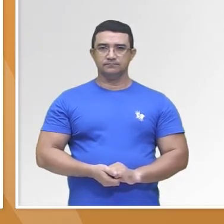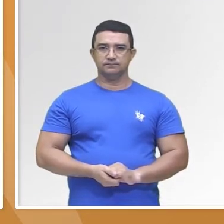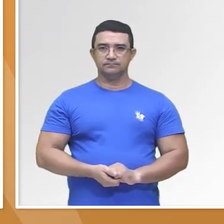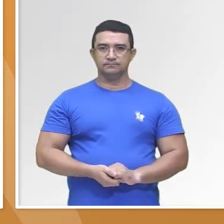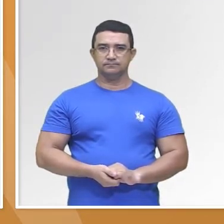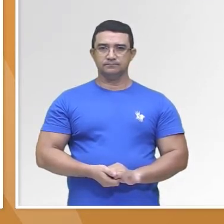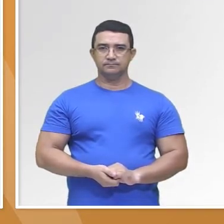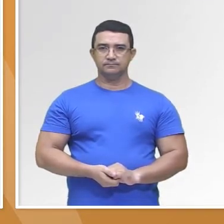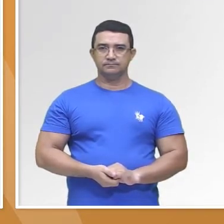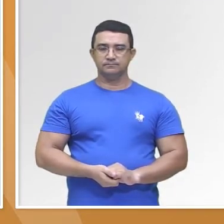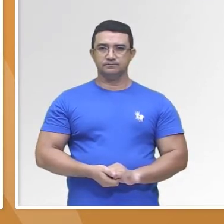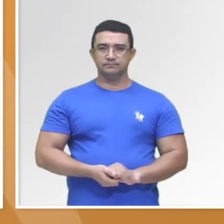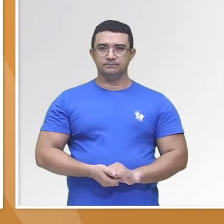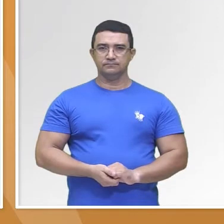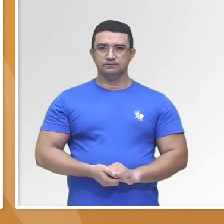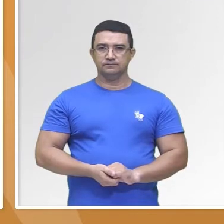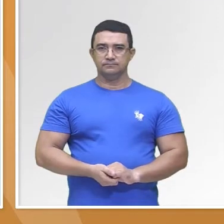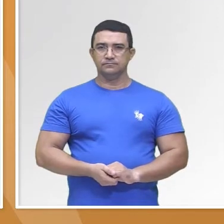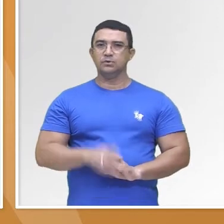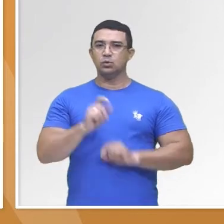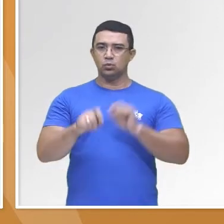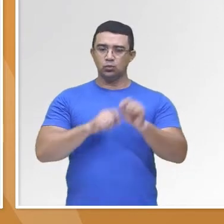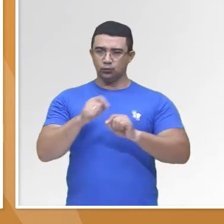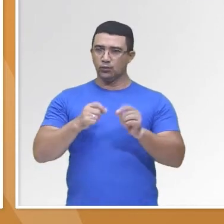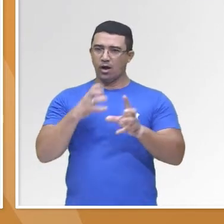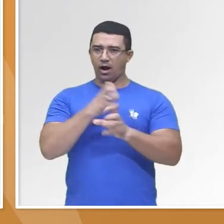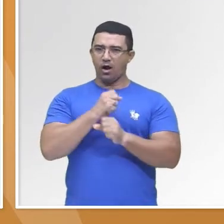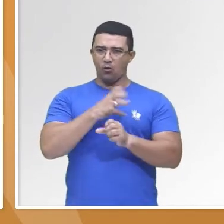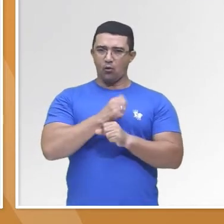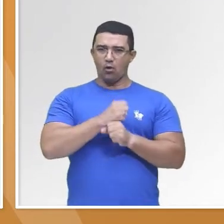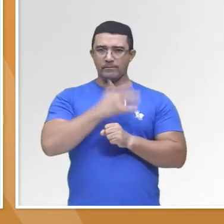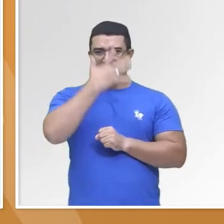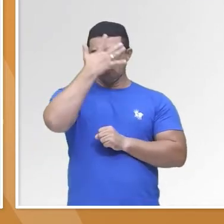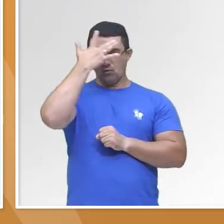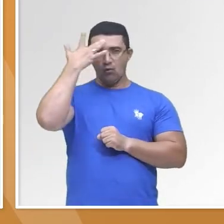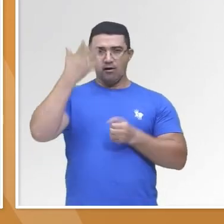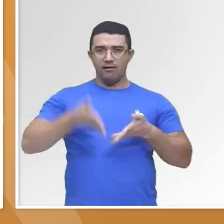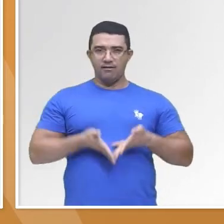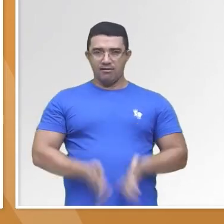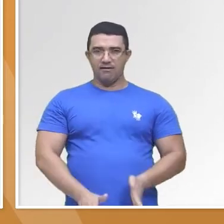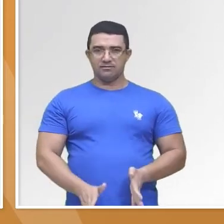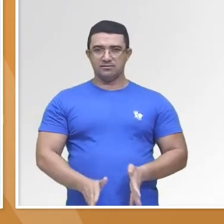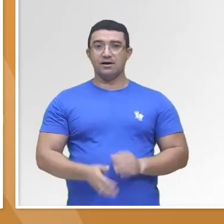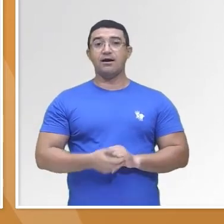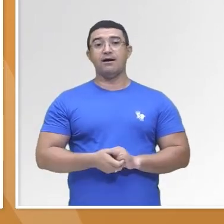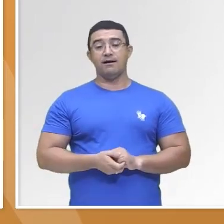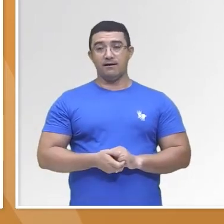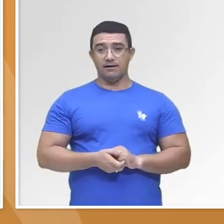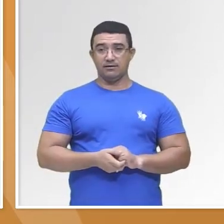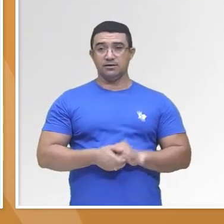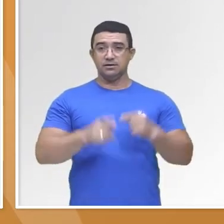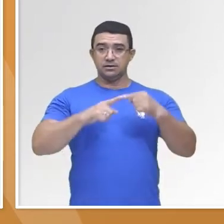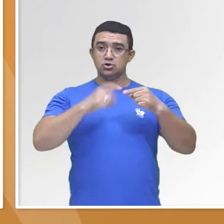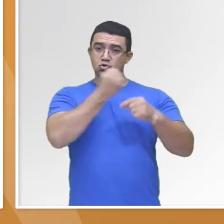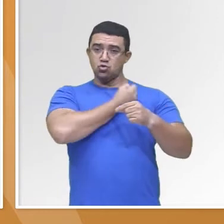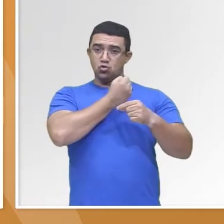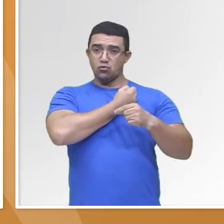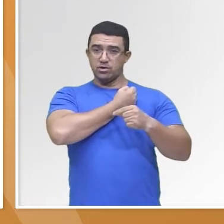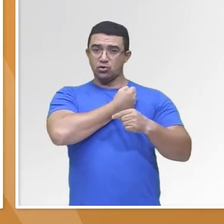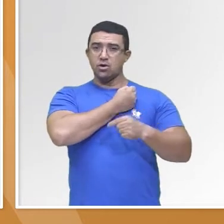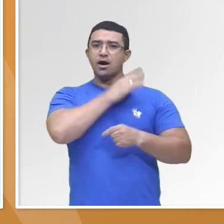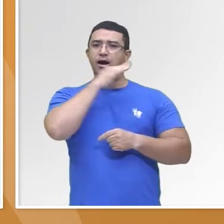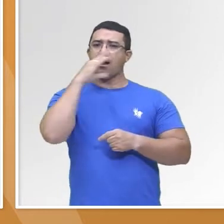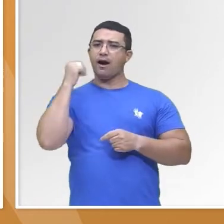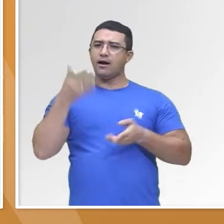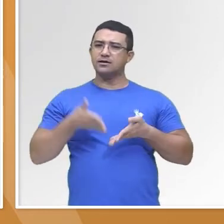vegetativo, que é justamente esse cálculo feito, tá? Entre a diferença aí, o número de crianças, né,